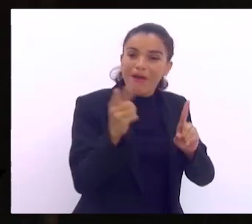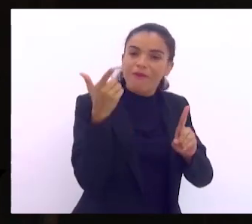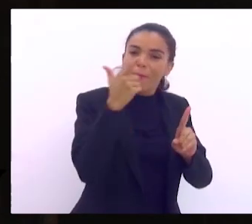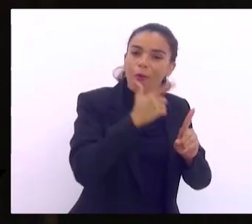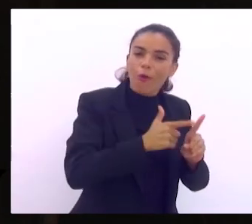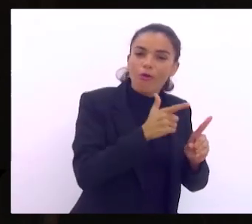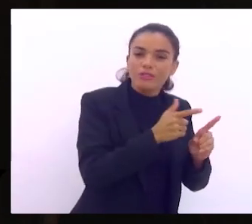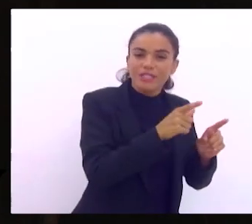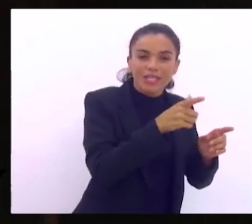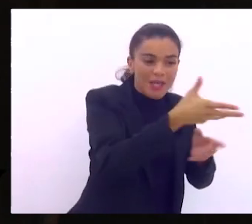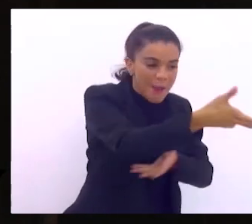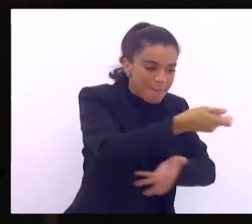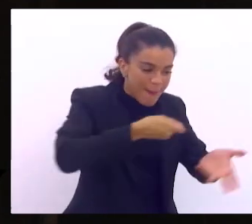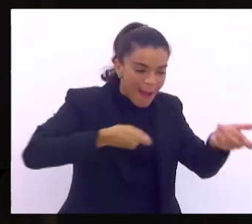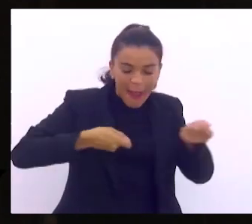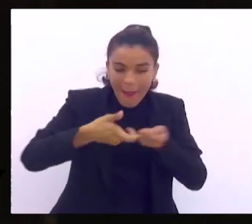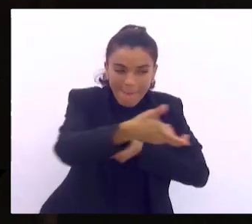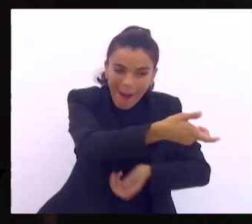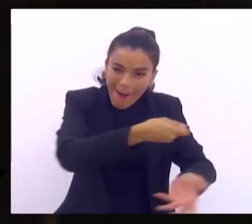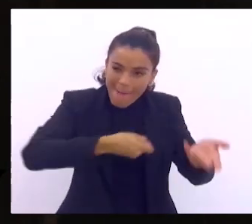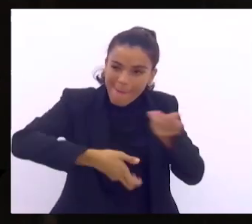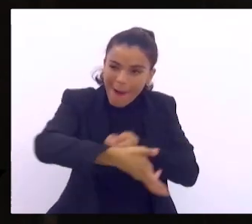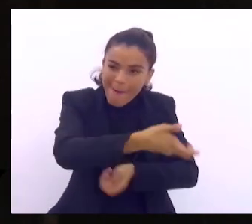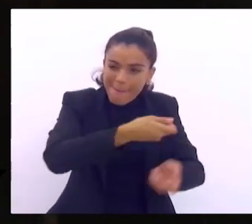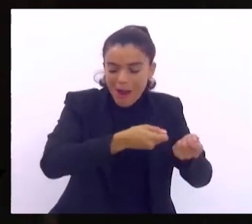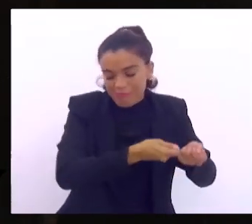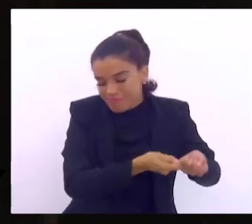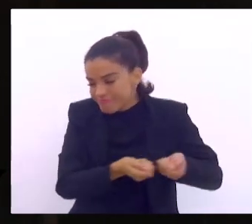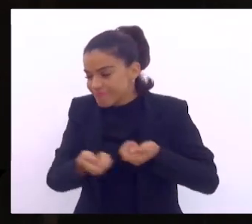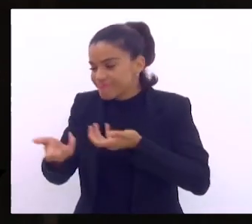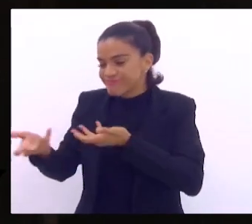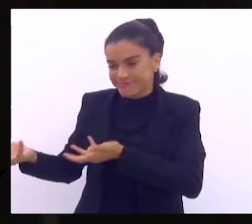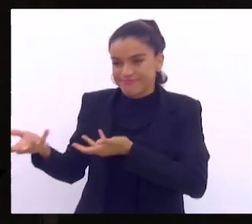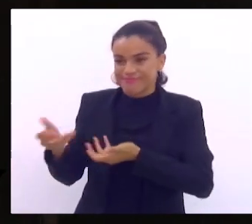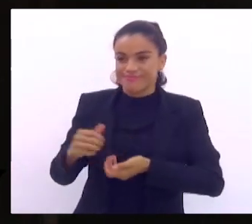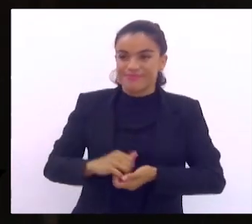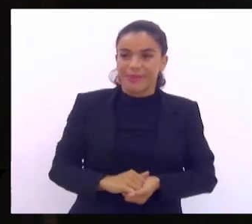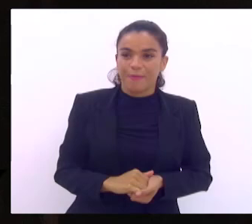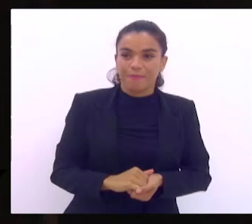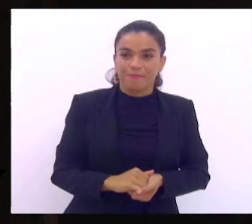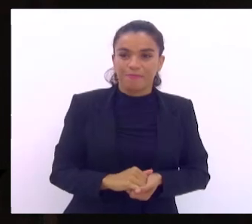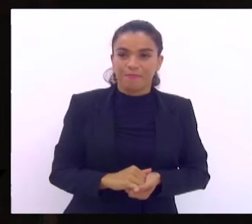sempre encaminhamos. Eu conto com